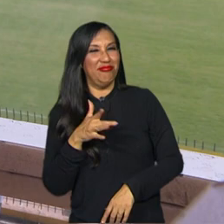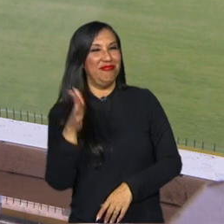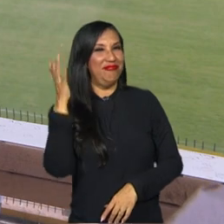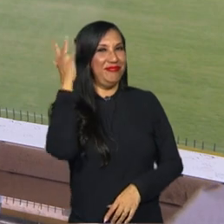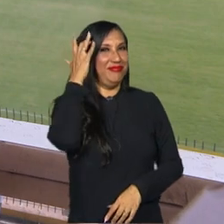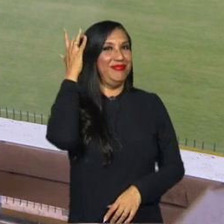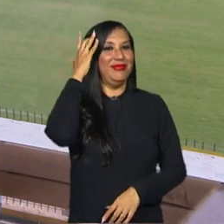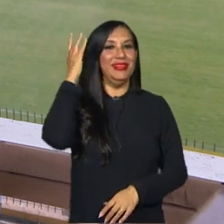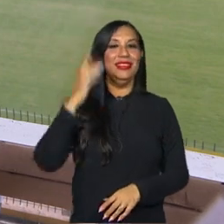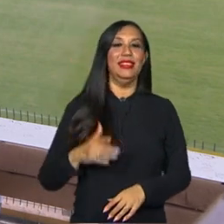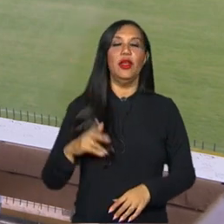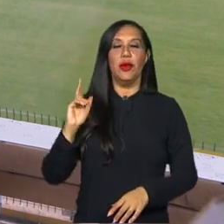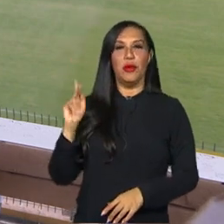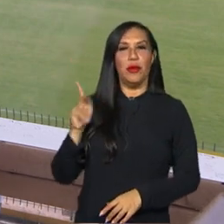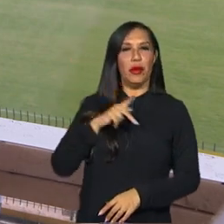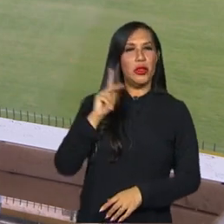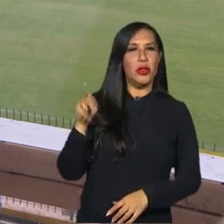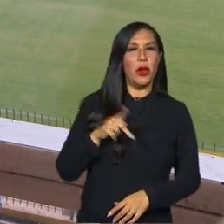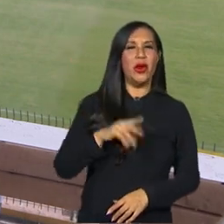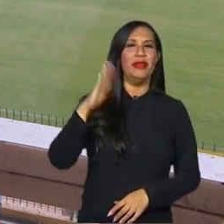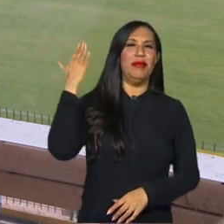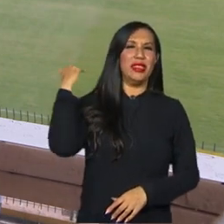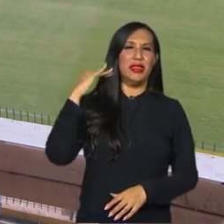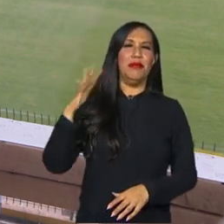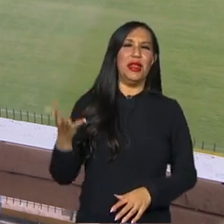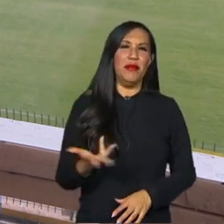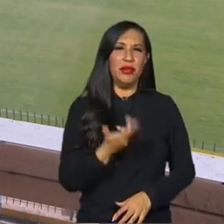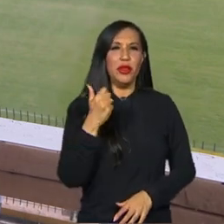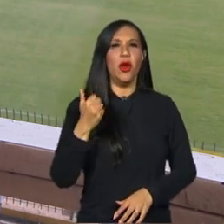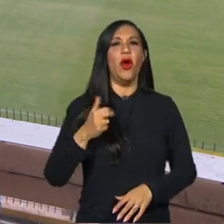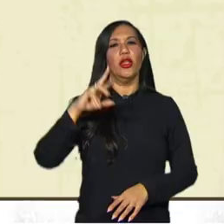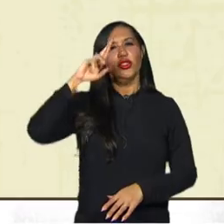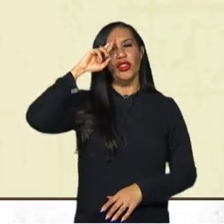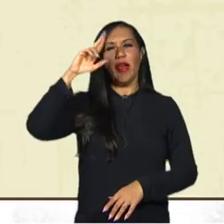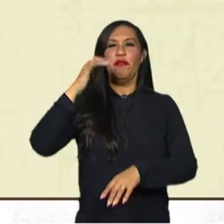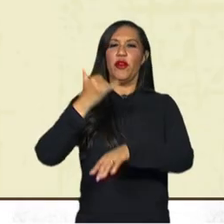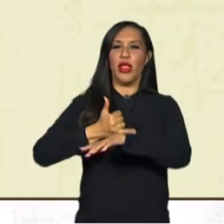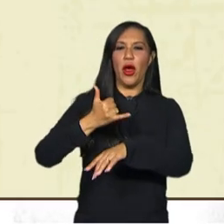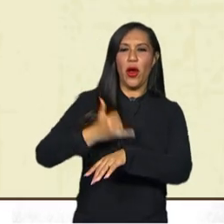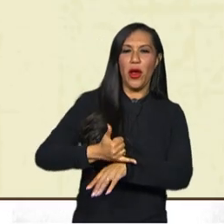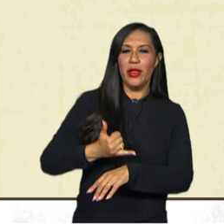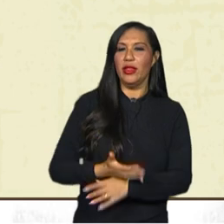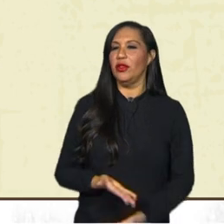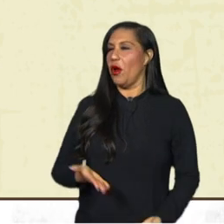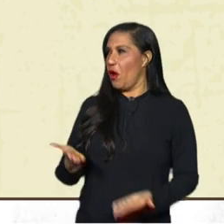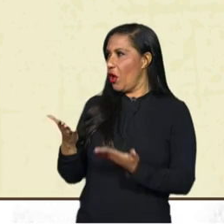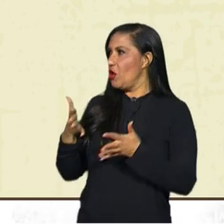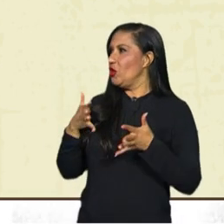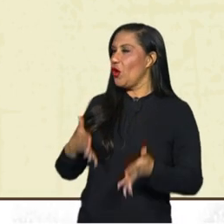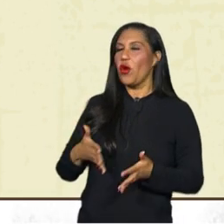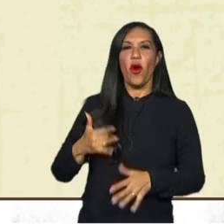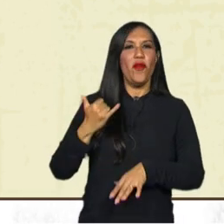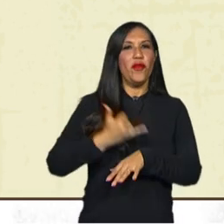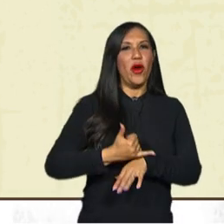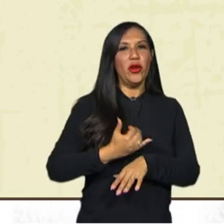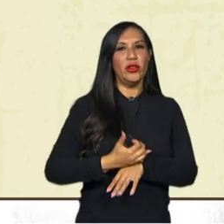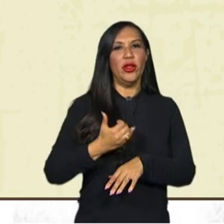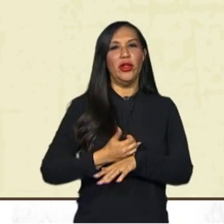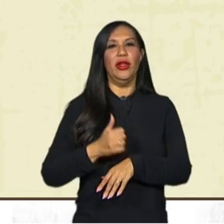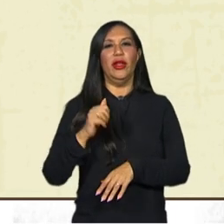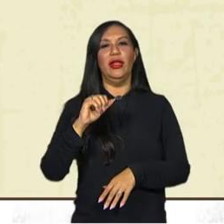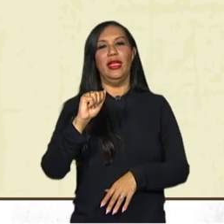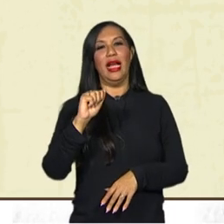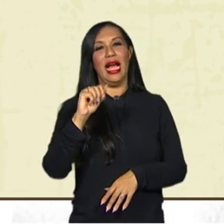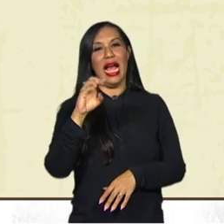tivemos treinadores maravilhosos aqui dirigindo Volta Redonda. Jogou no Volta Redonda o Cláudio Adão, que é